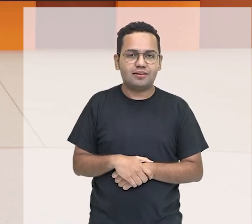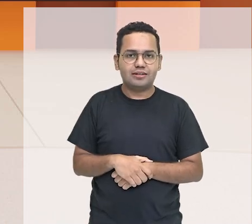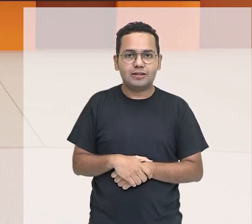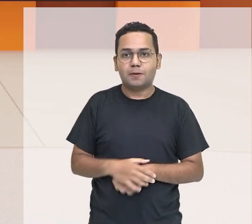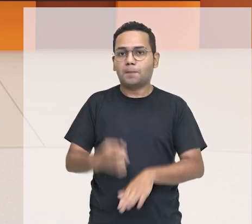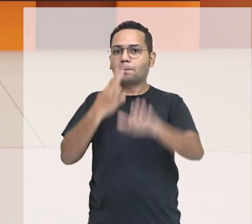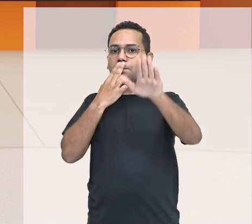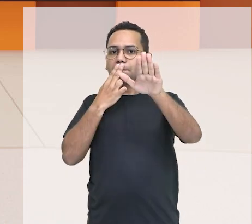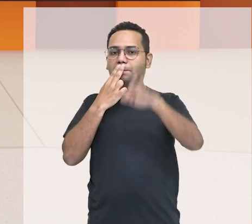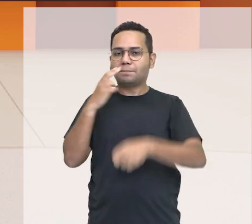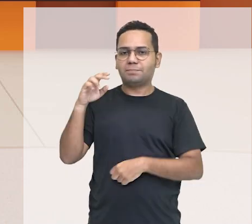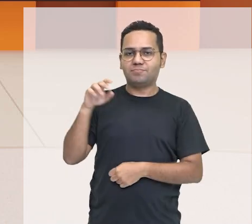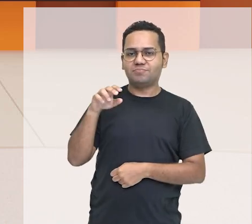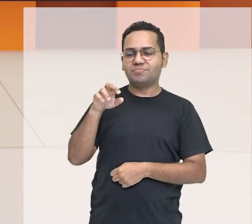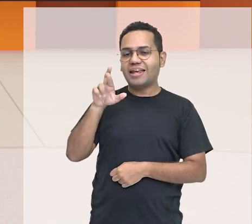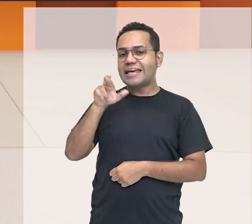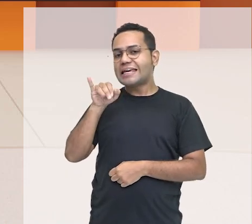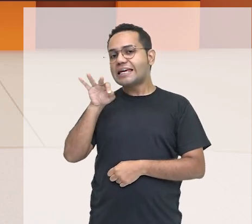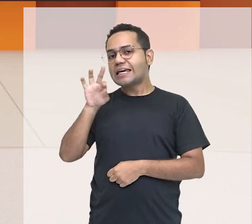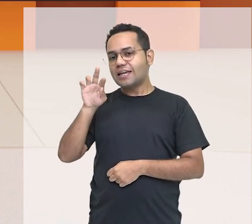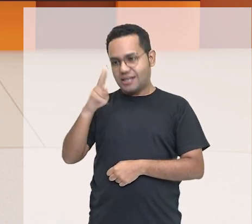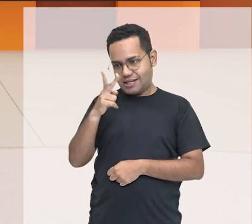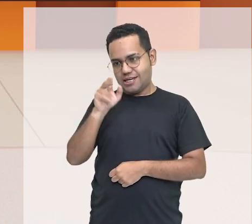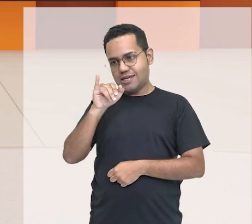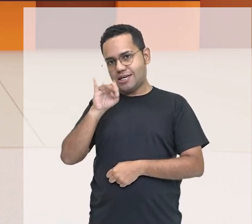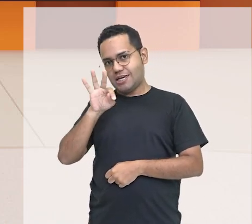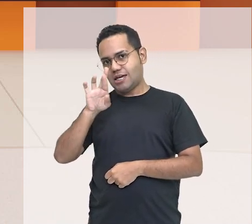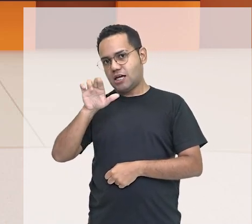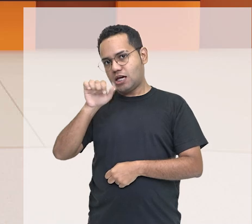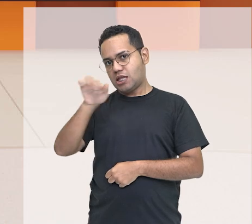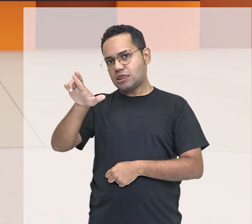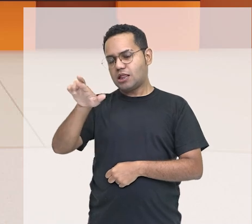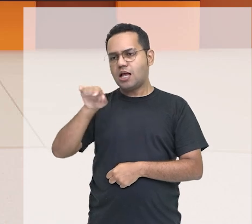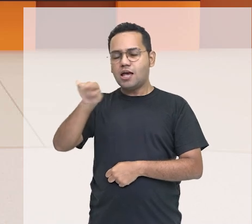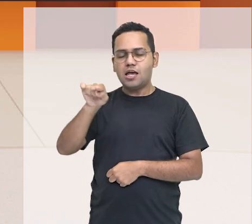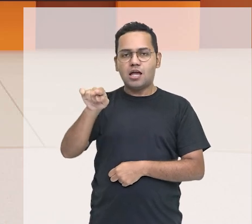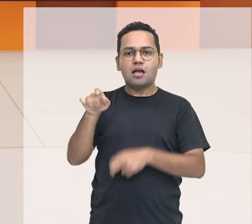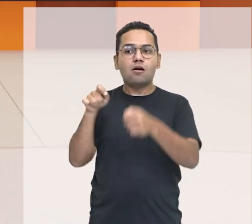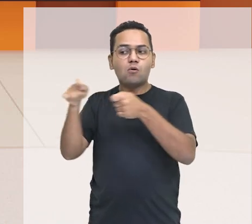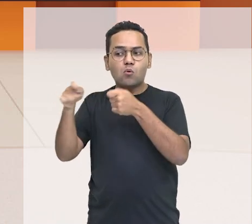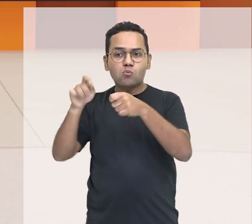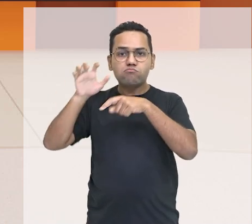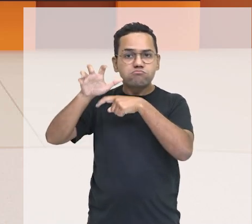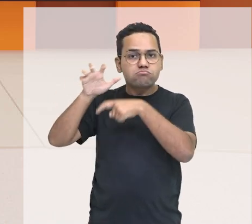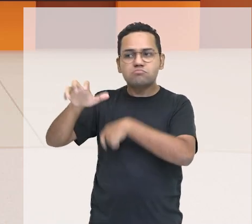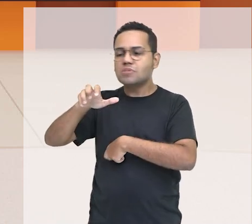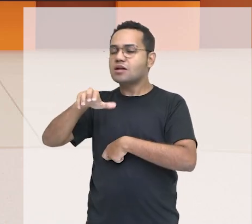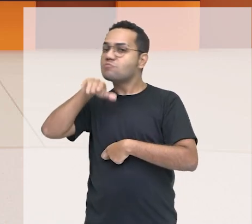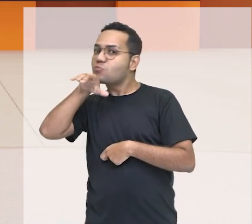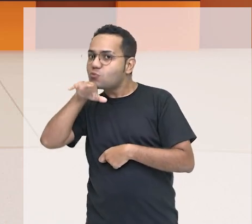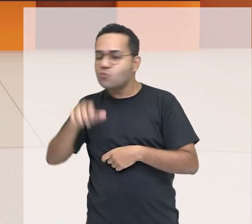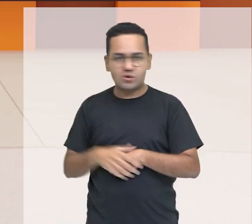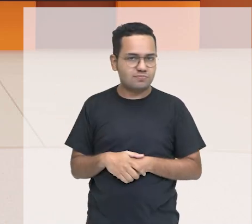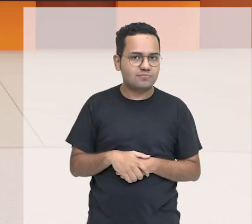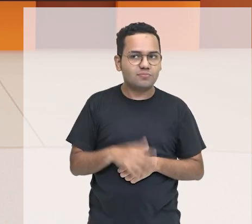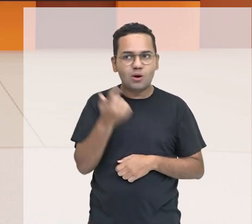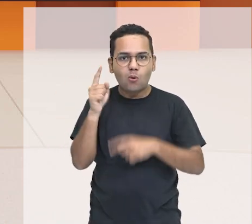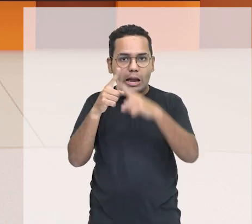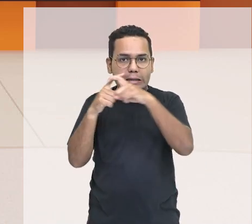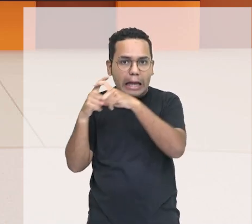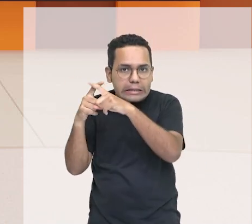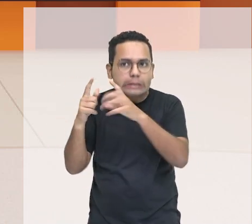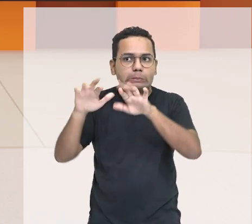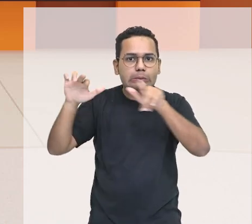essa sua liderança para o mal, né? Para instituir aí o nazismo, né? E outras pessoas que a gente